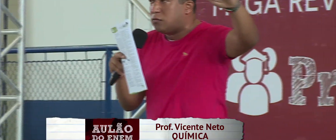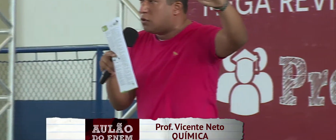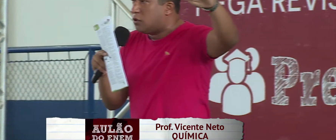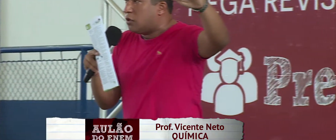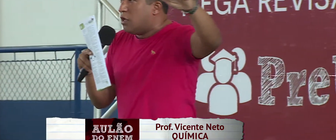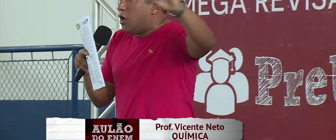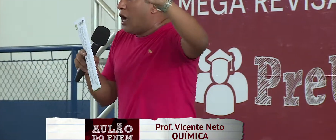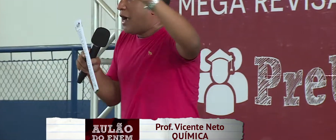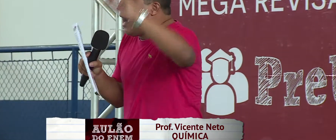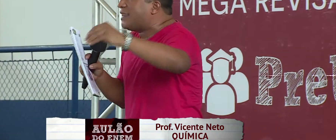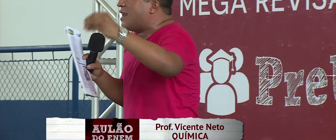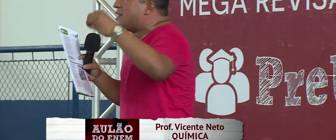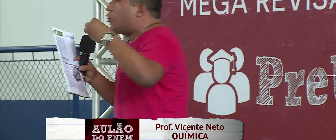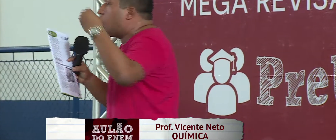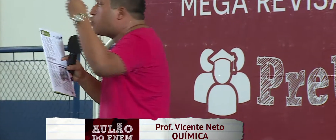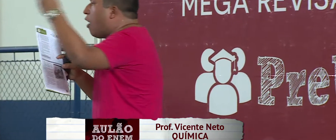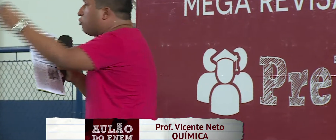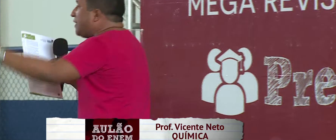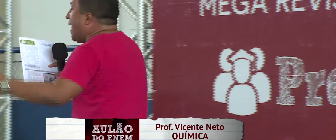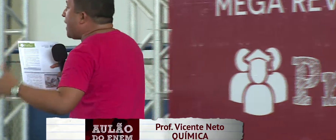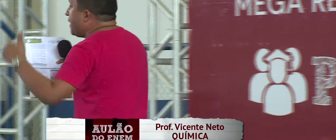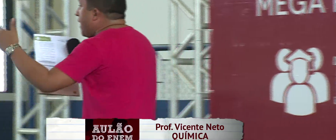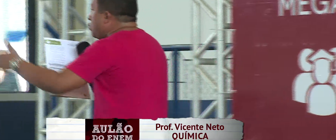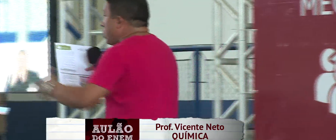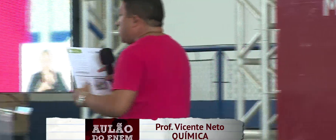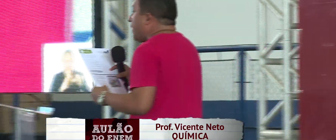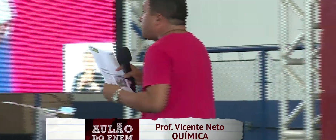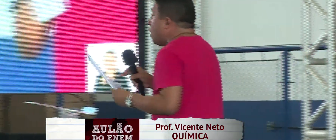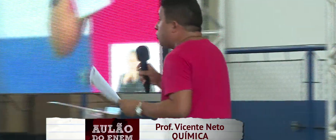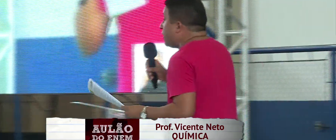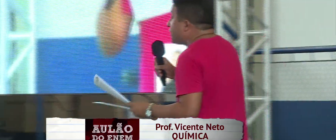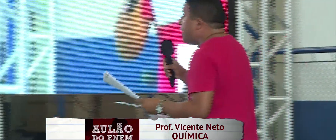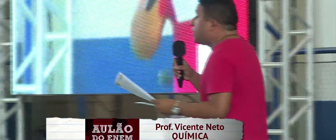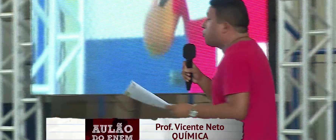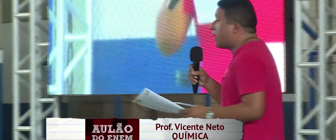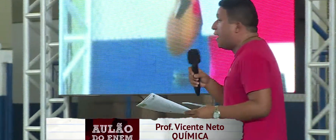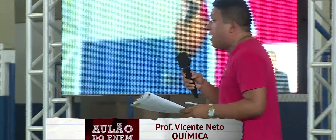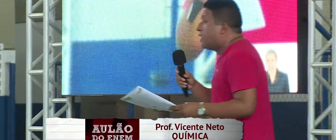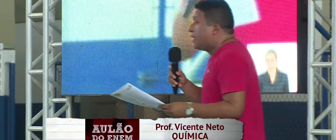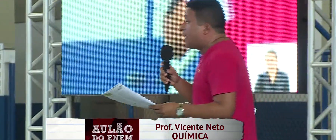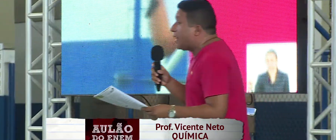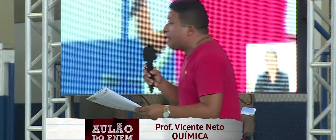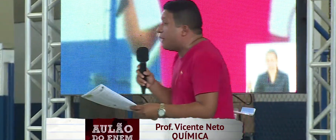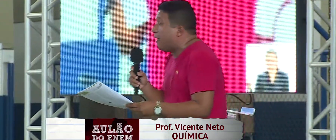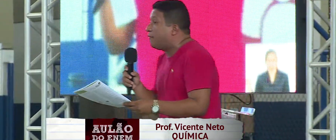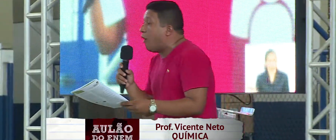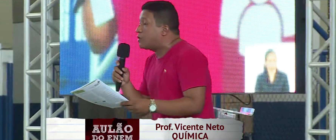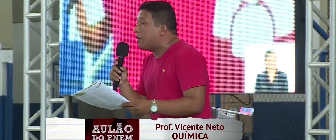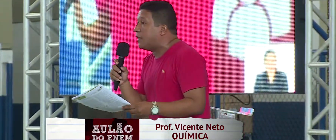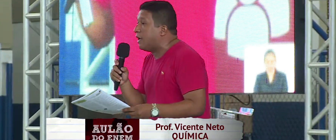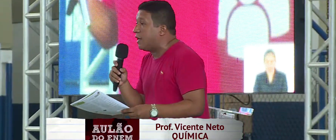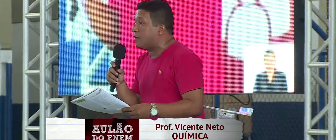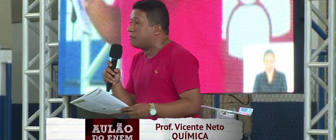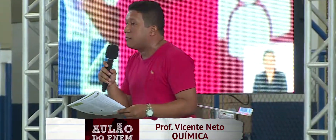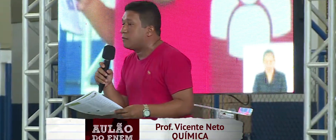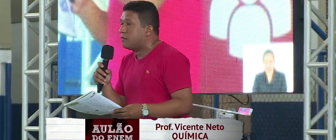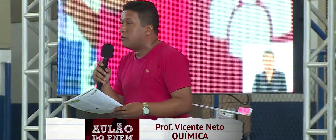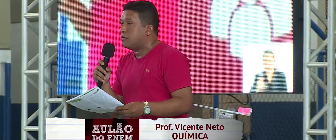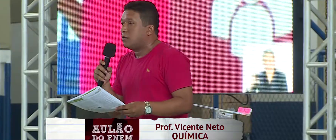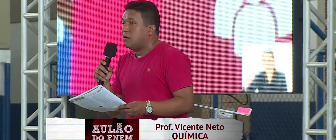acabou. Catalisador só altera energia de ativação. Então isso quer dizer o quê? Que a letra B é falsa ou